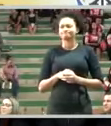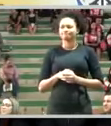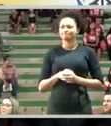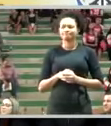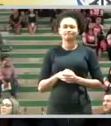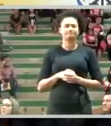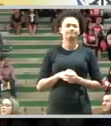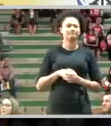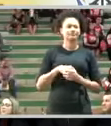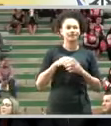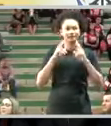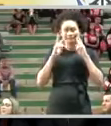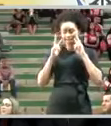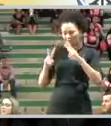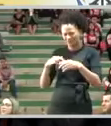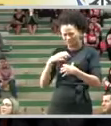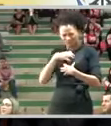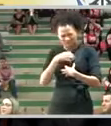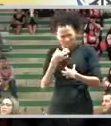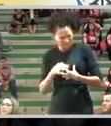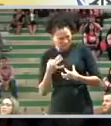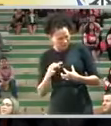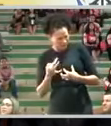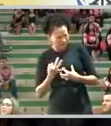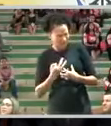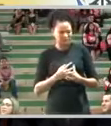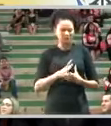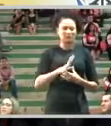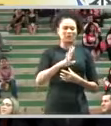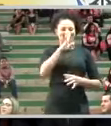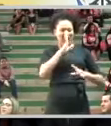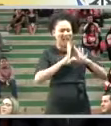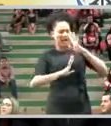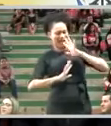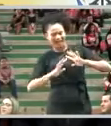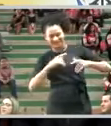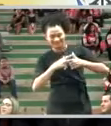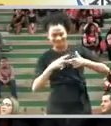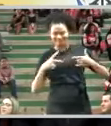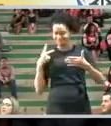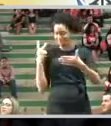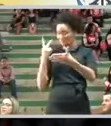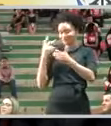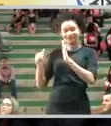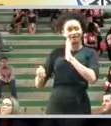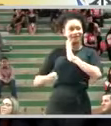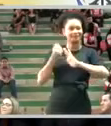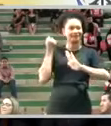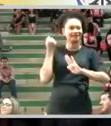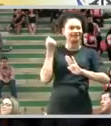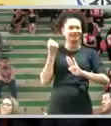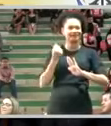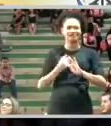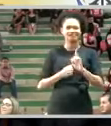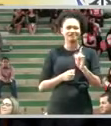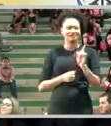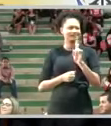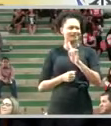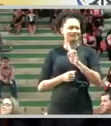Você pode ver que pode machucar, pode pisar, pode tirar o couro, mas a história não apaga.